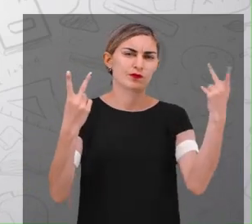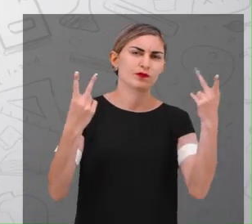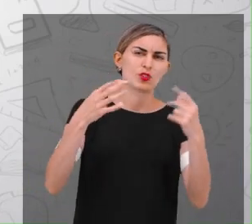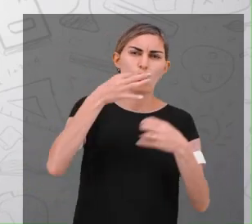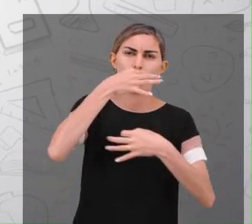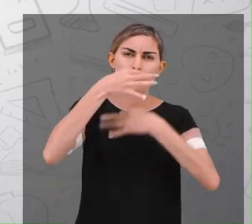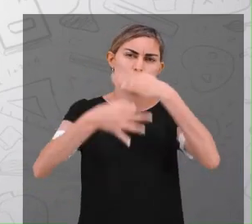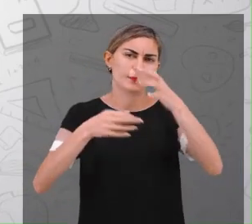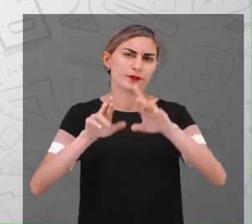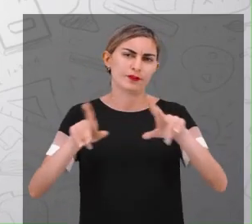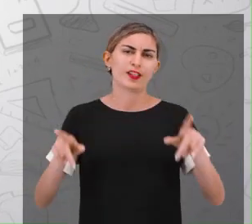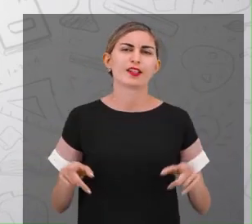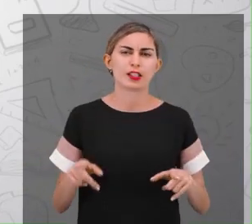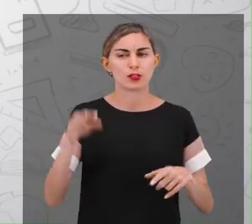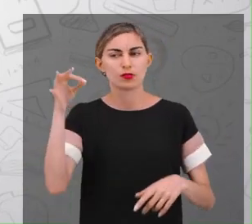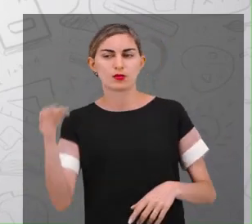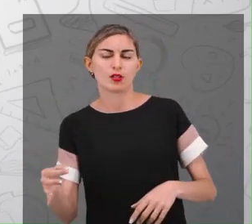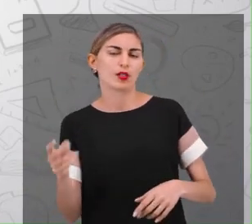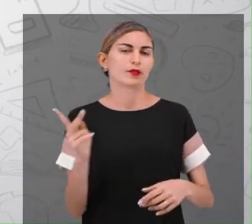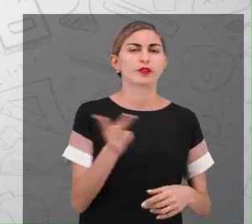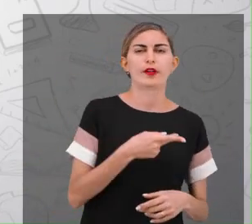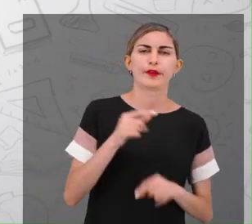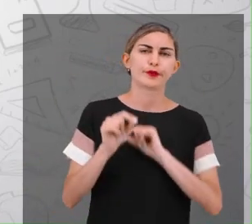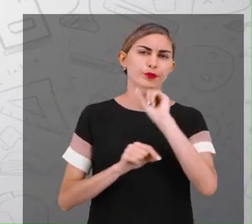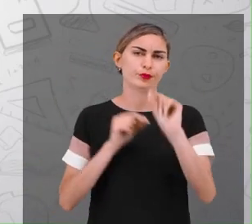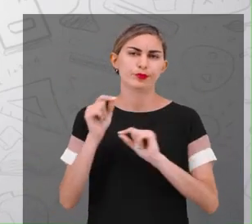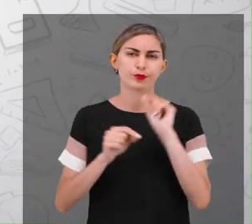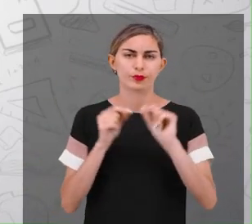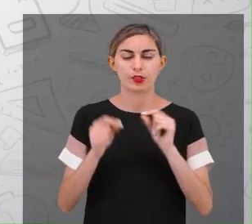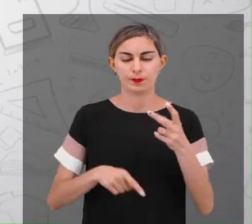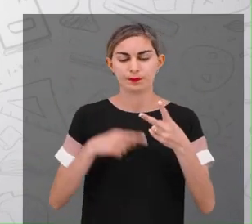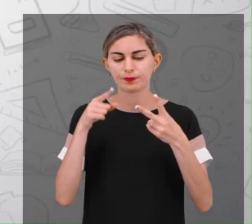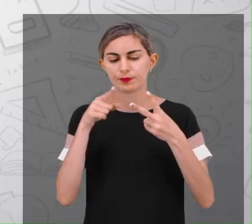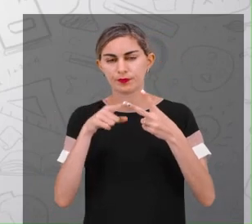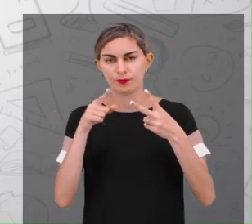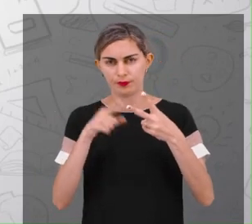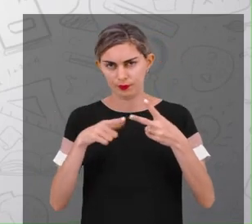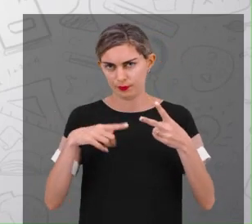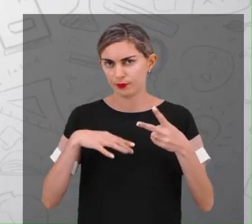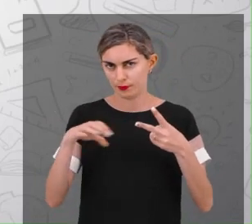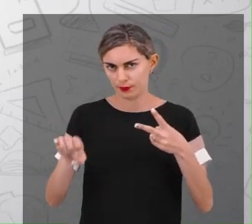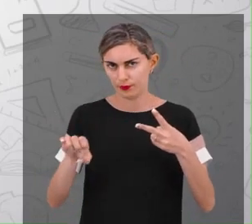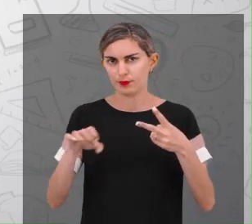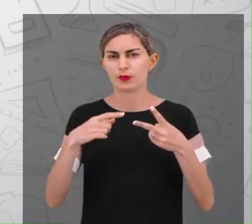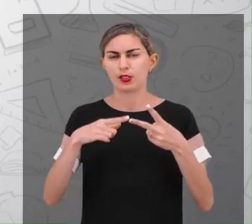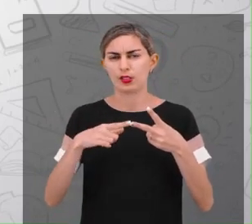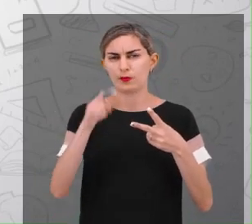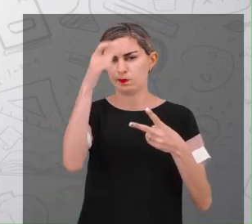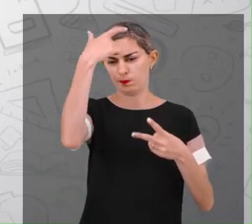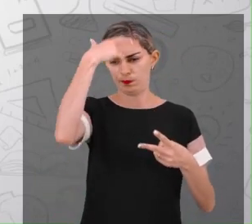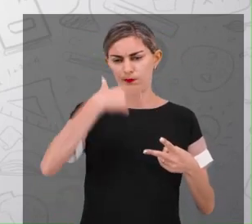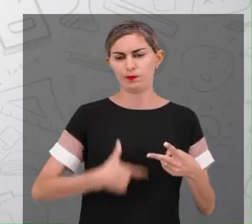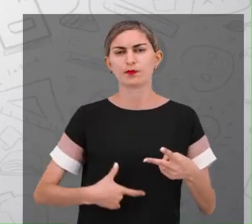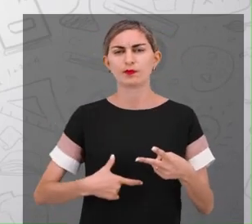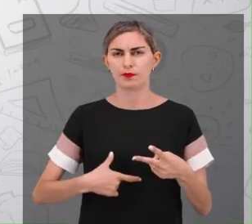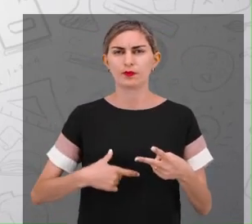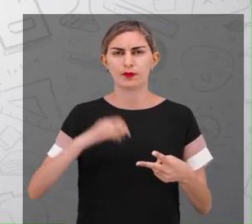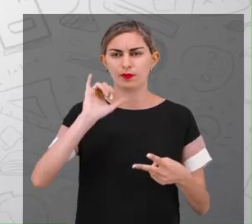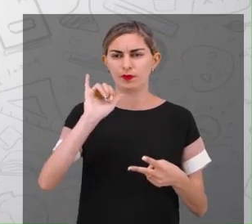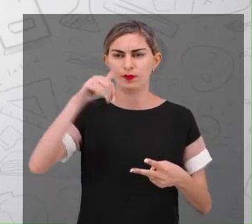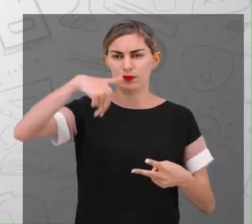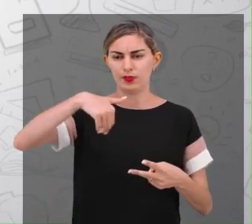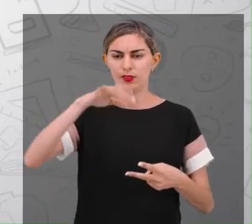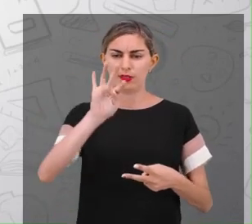diferentes do que é certo e do que é errado. Agora vamos para a segunda categoria, integridade pessoal.